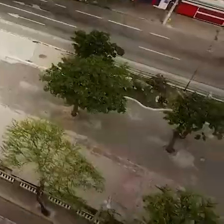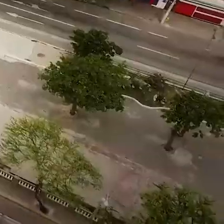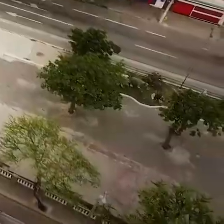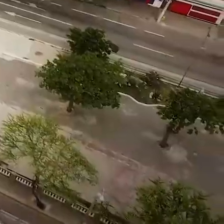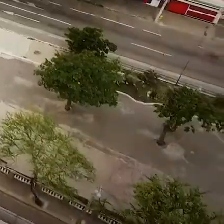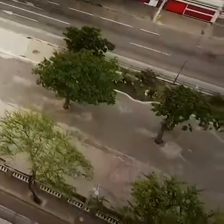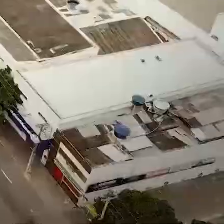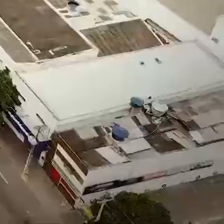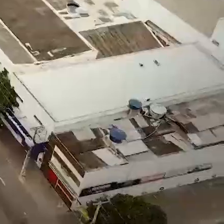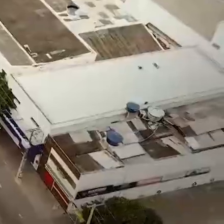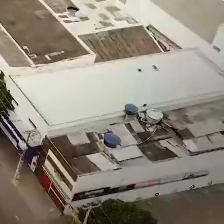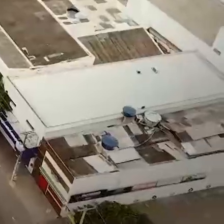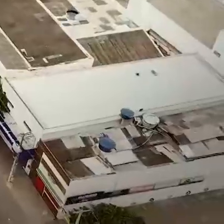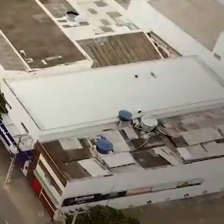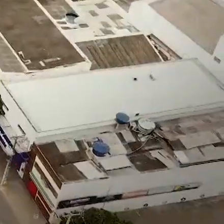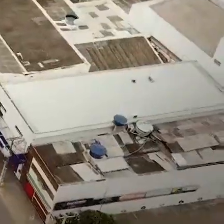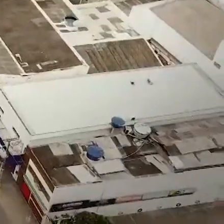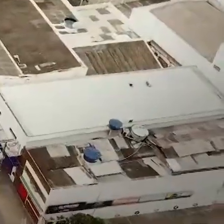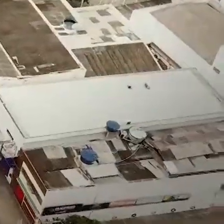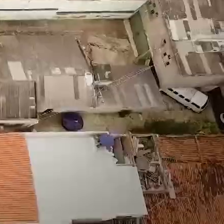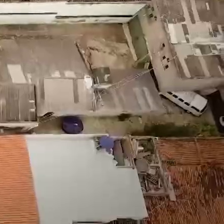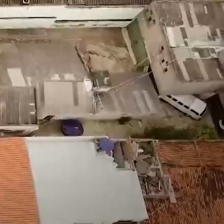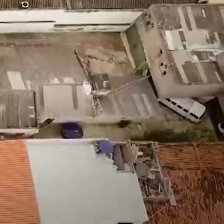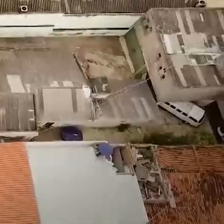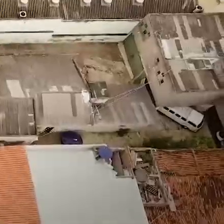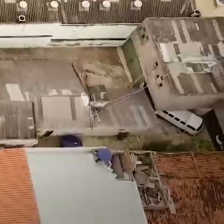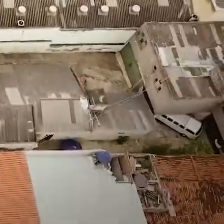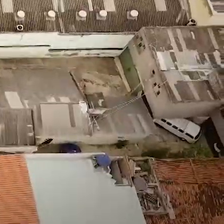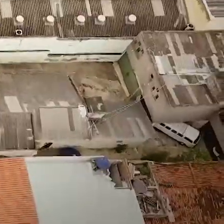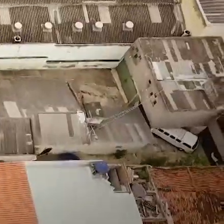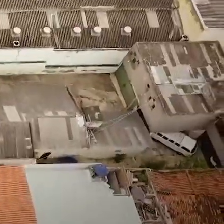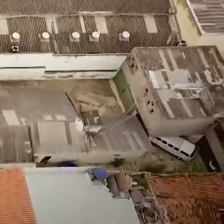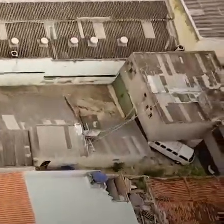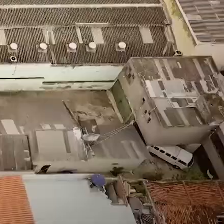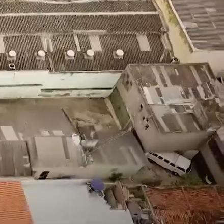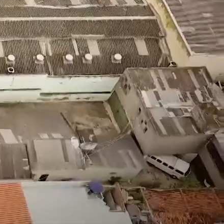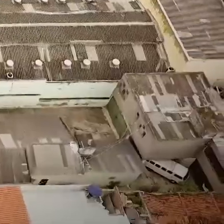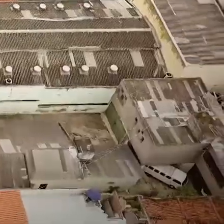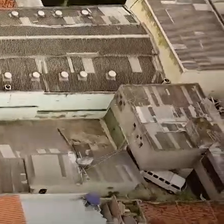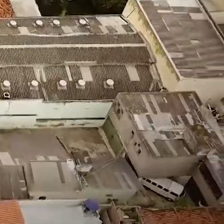acredite, nunca estivemos tão juntos. E